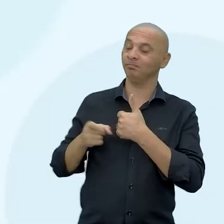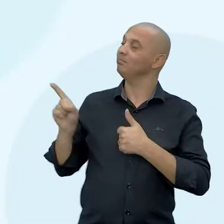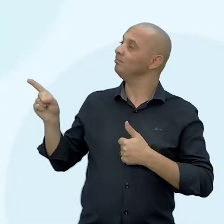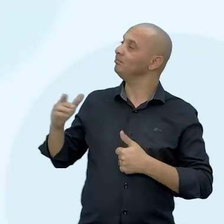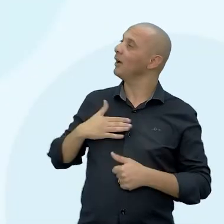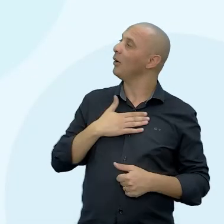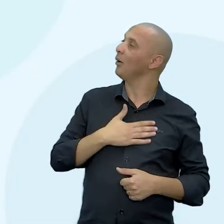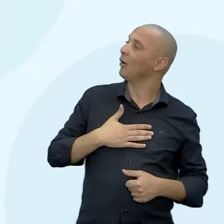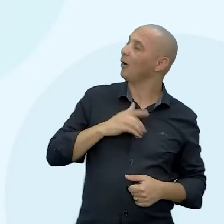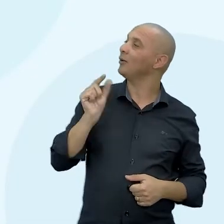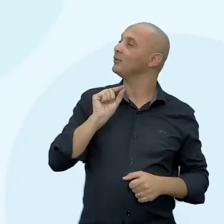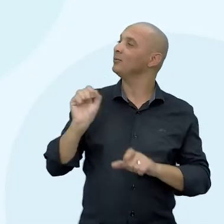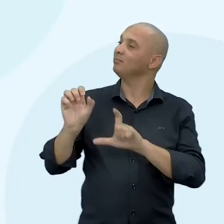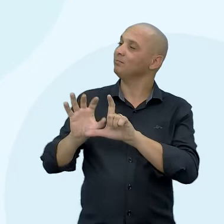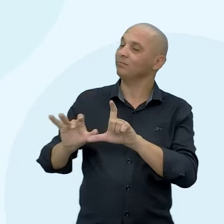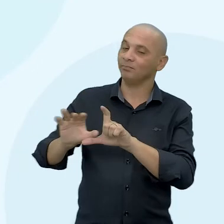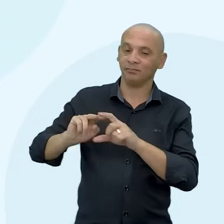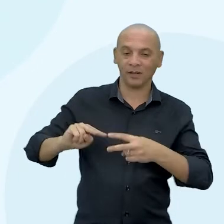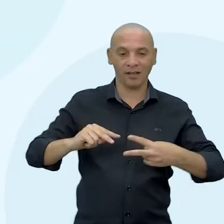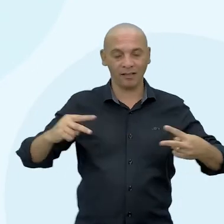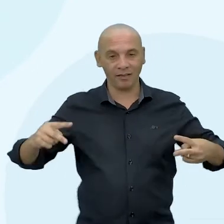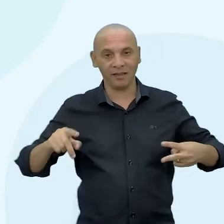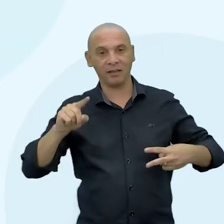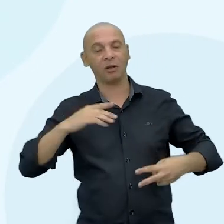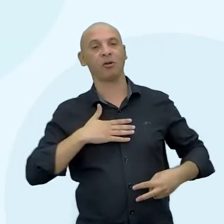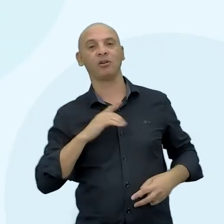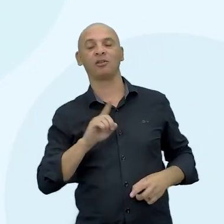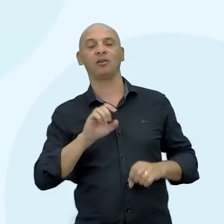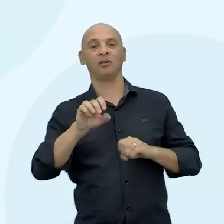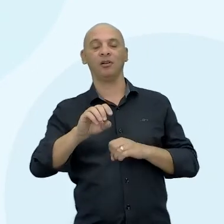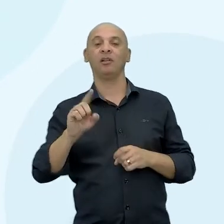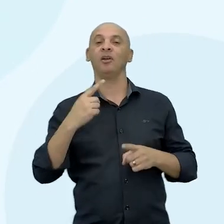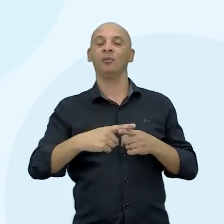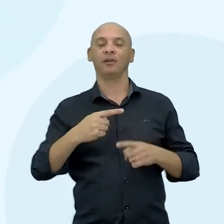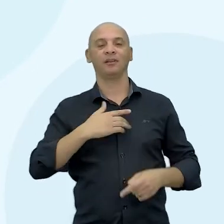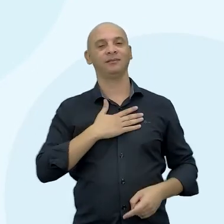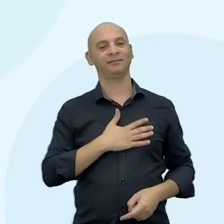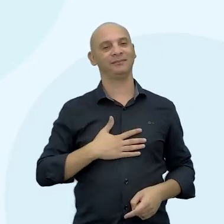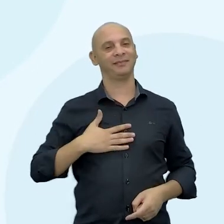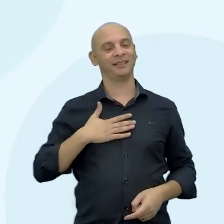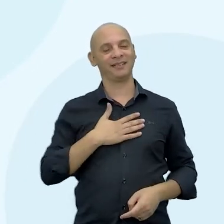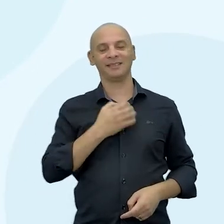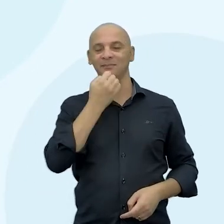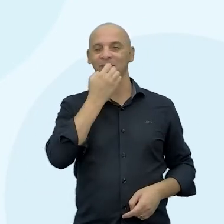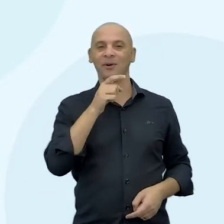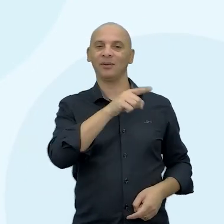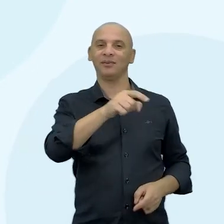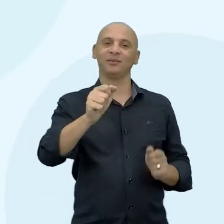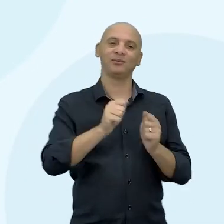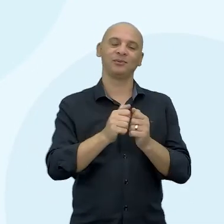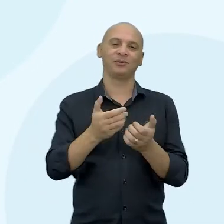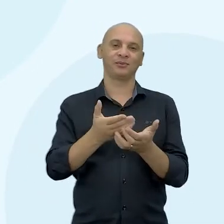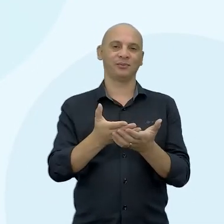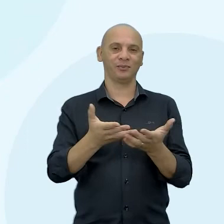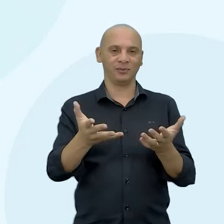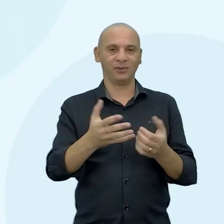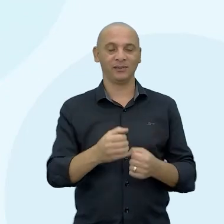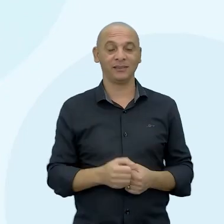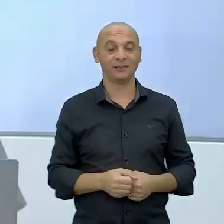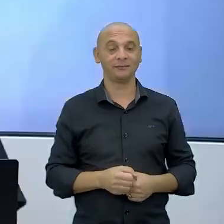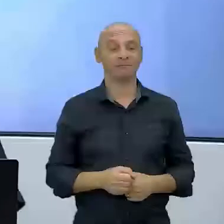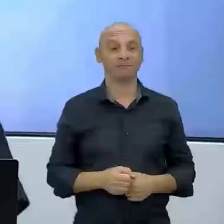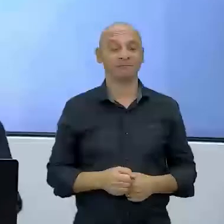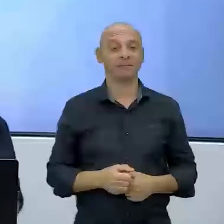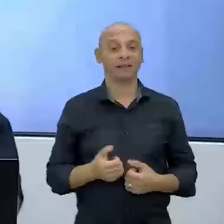Code e no link que está aparecendo para vocês, né, porque a satisfação aqui foi muito grande, né, foi também uma novidade para